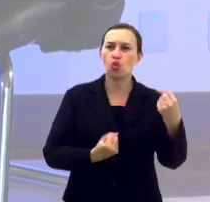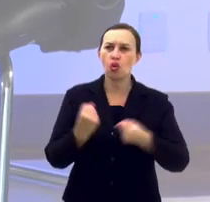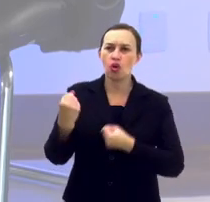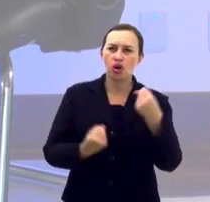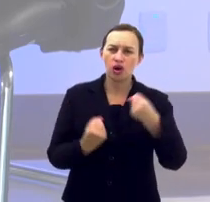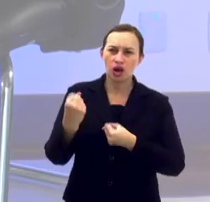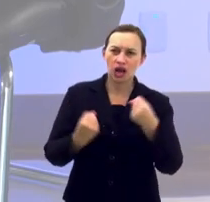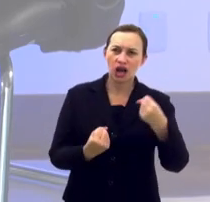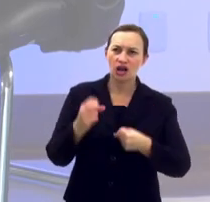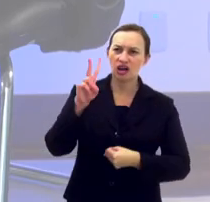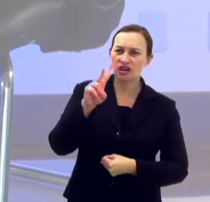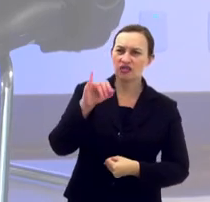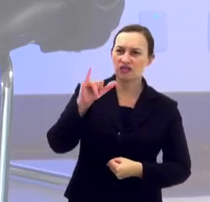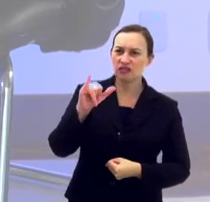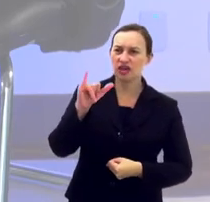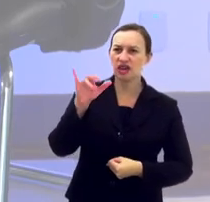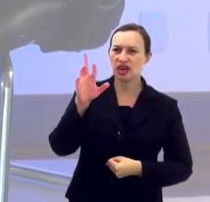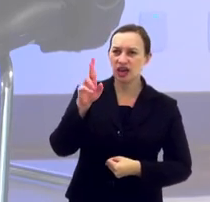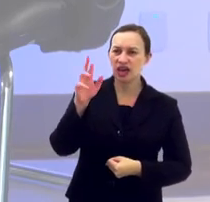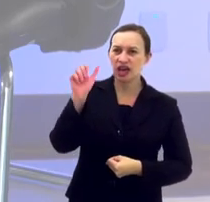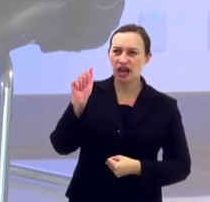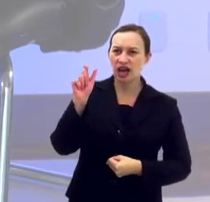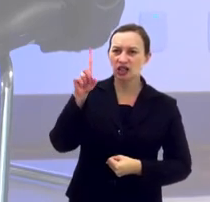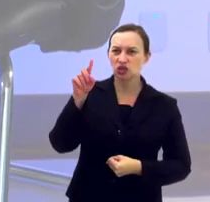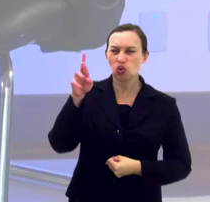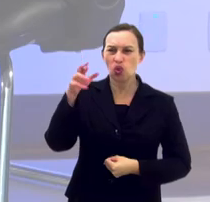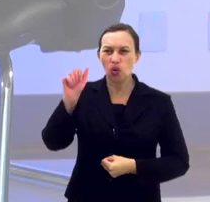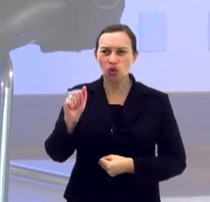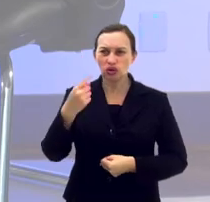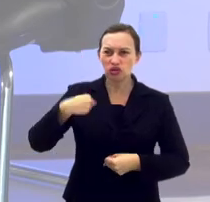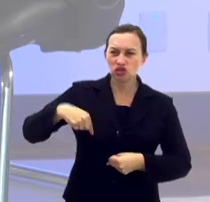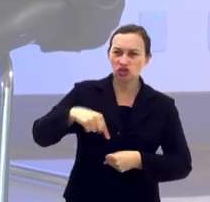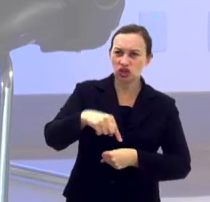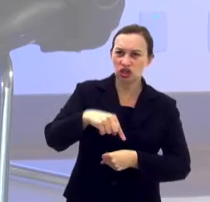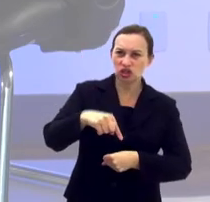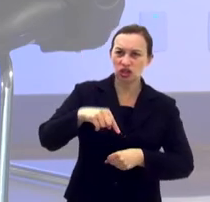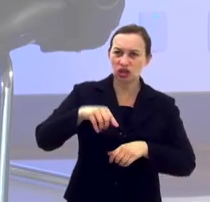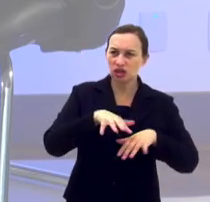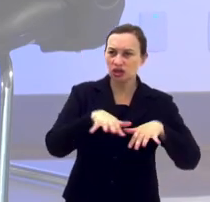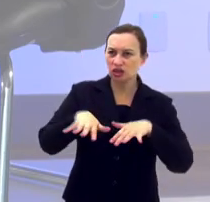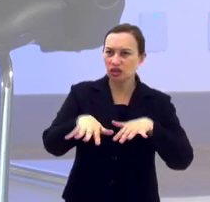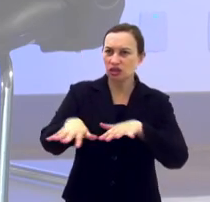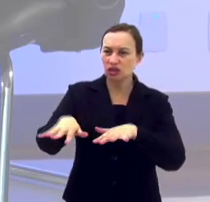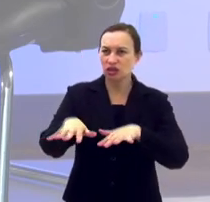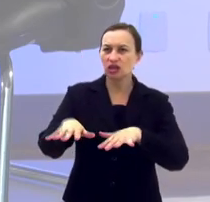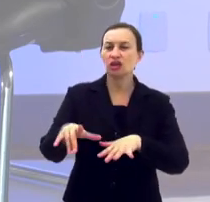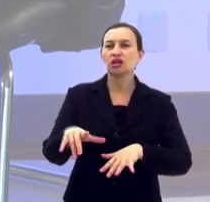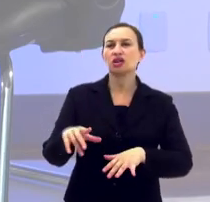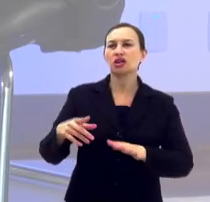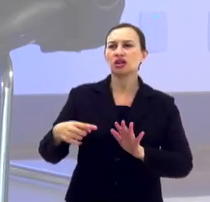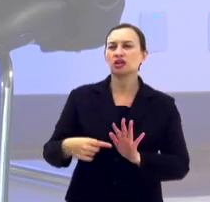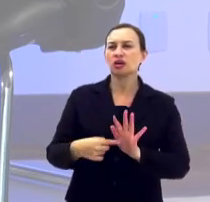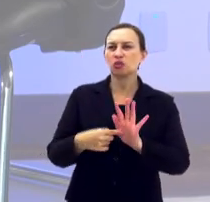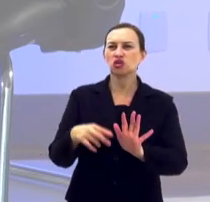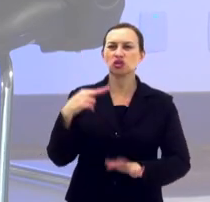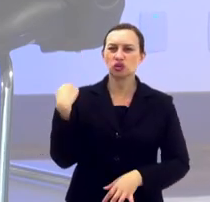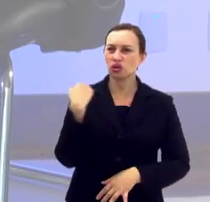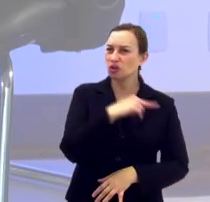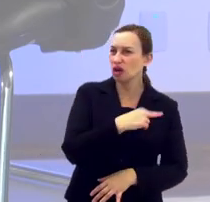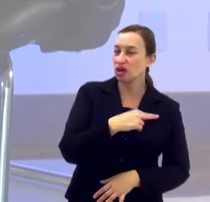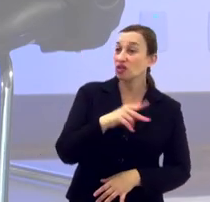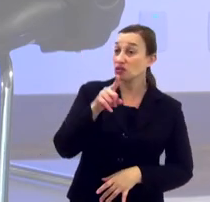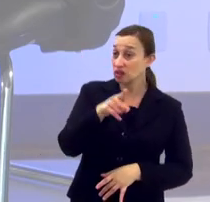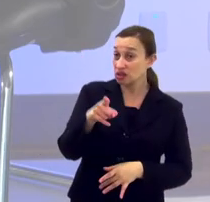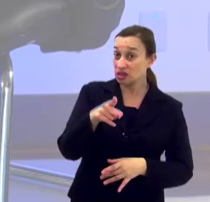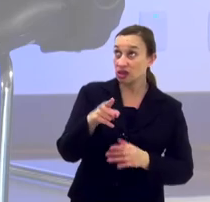carro da Viradouro de ir para a avenida porque trazia o Holocausto, que ninguém ia gostar de ver aquilo, ninguém.